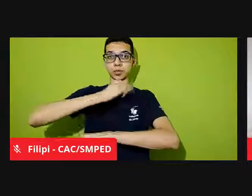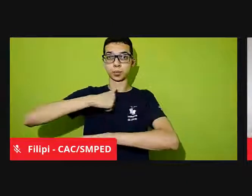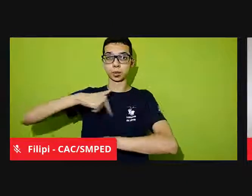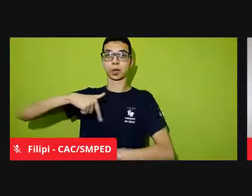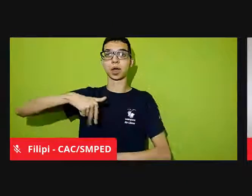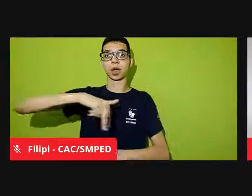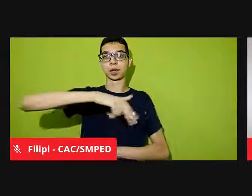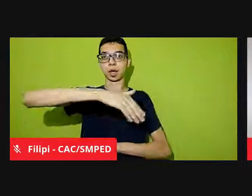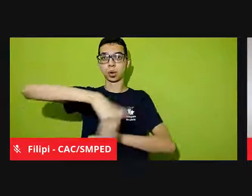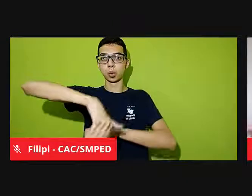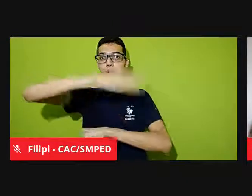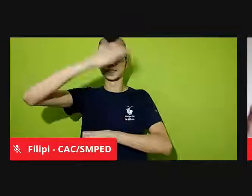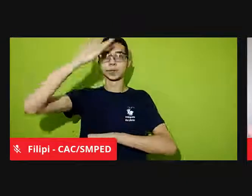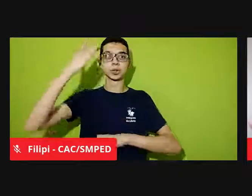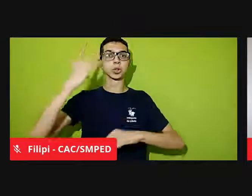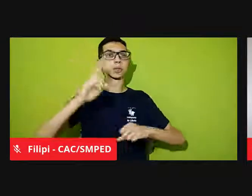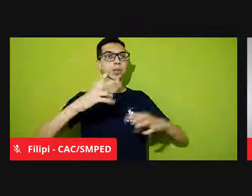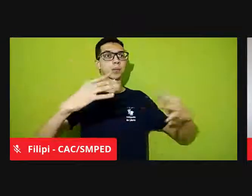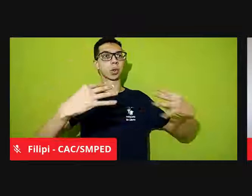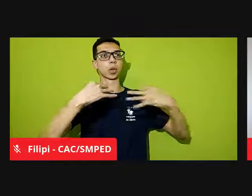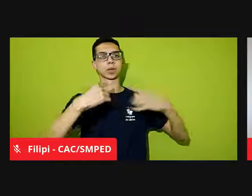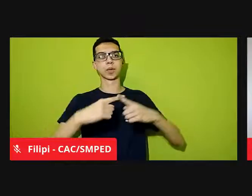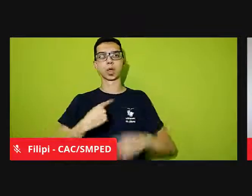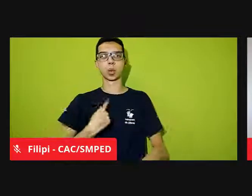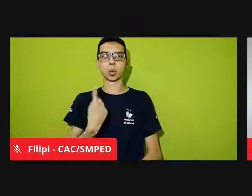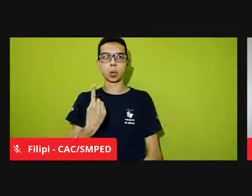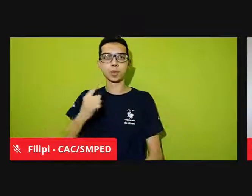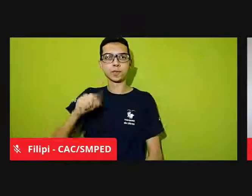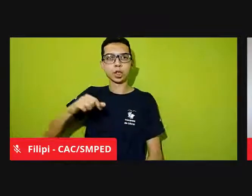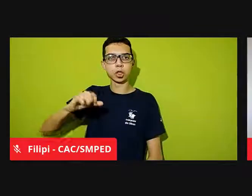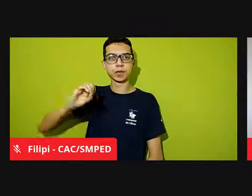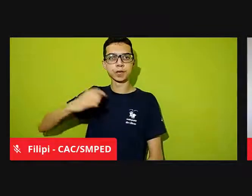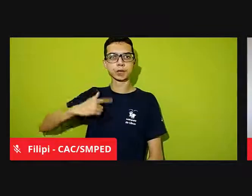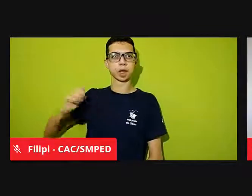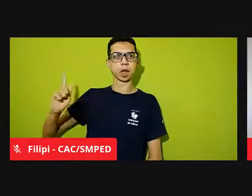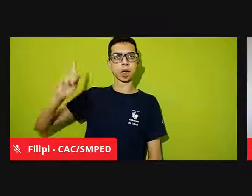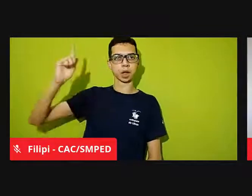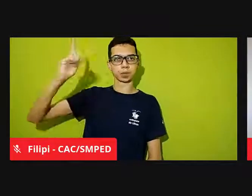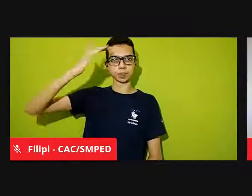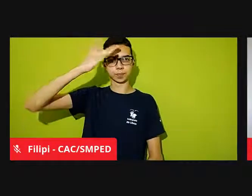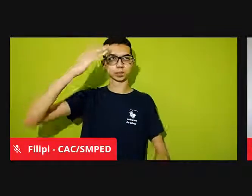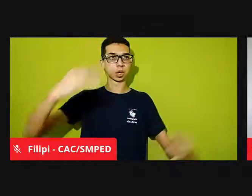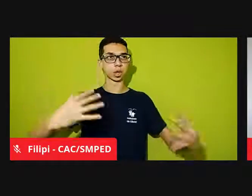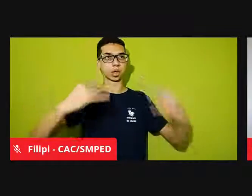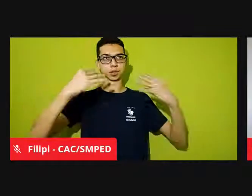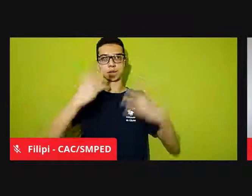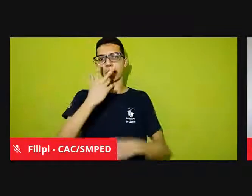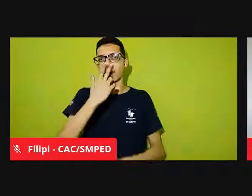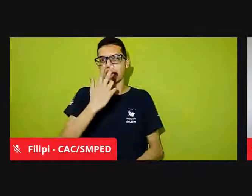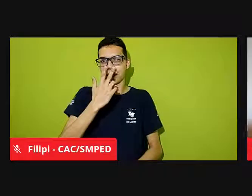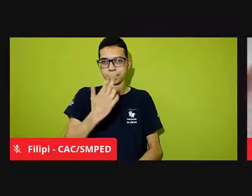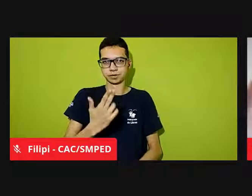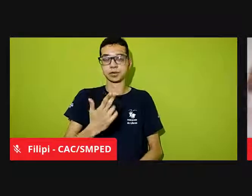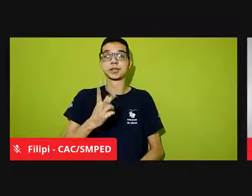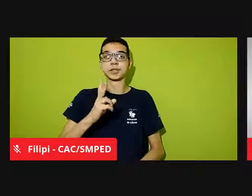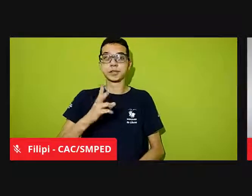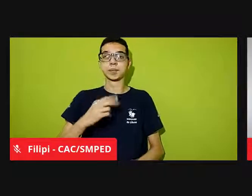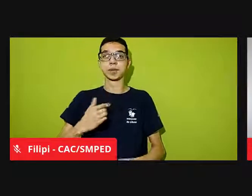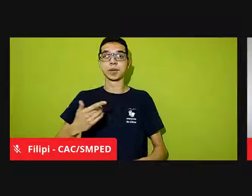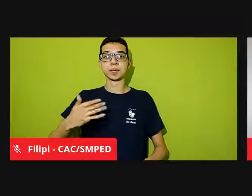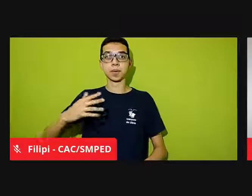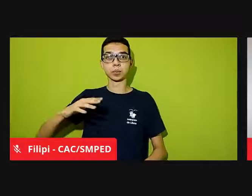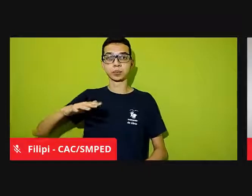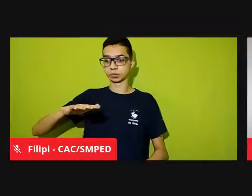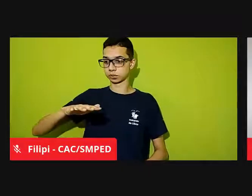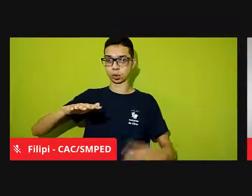assim, as pessoas olham e olham, porque eu tenho 1,90 m, acho que eu chamo atenção demais também, e aí eu não sei, aí de repente fixa na mão. Eu tenho 1,90 m,